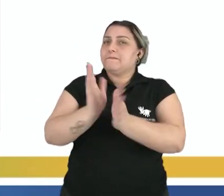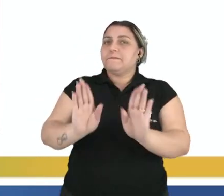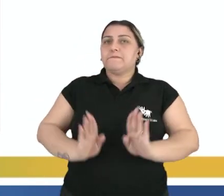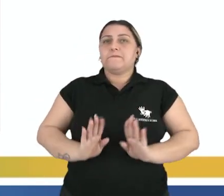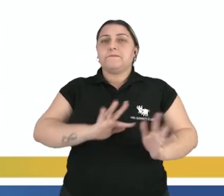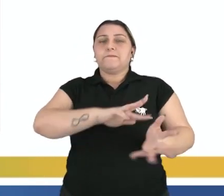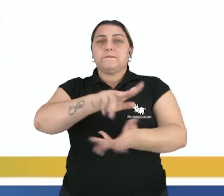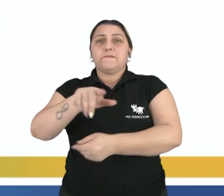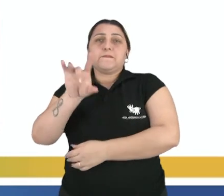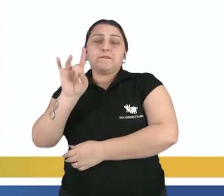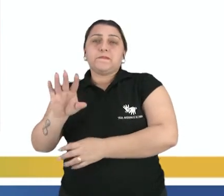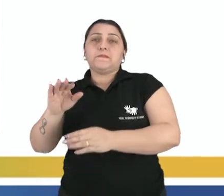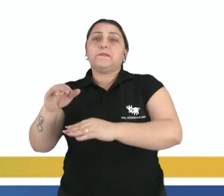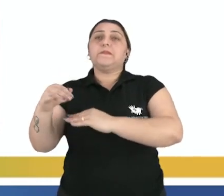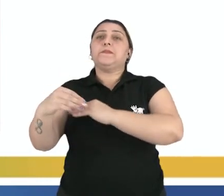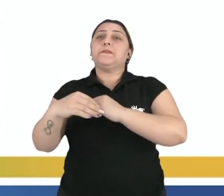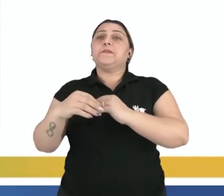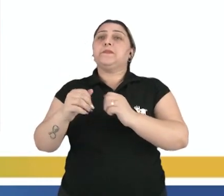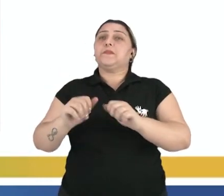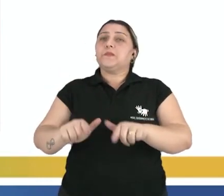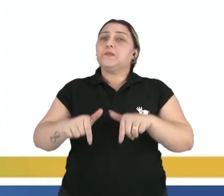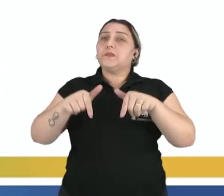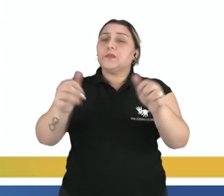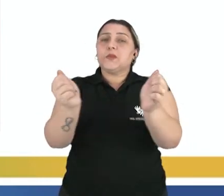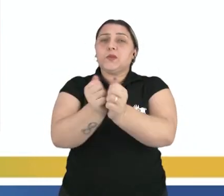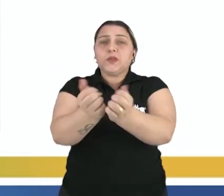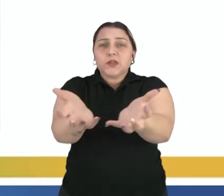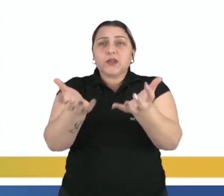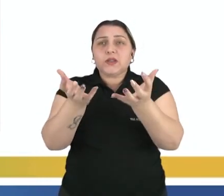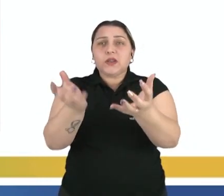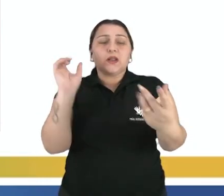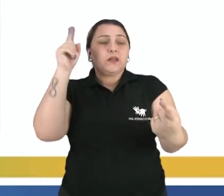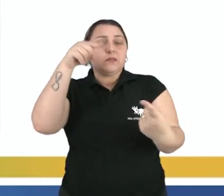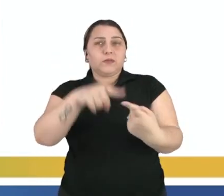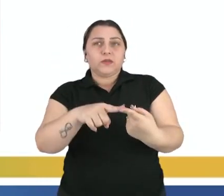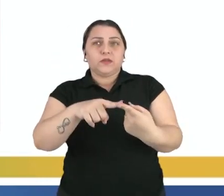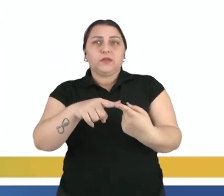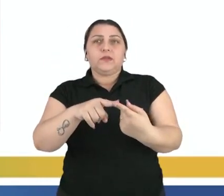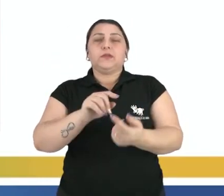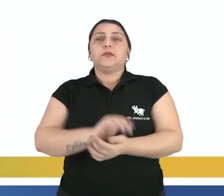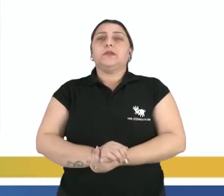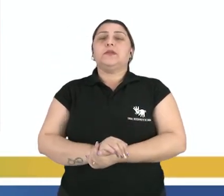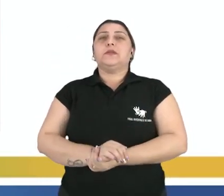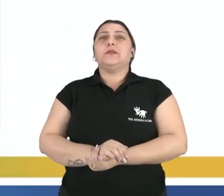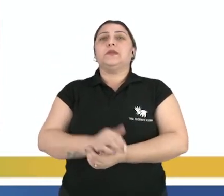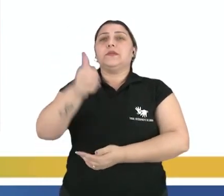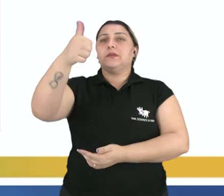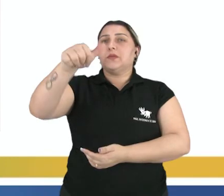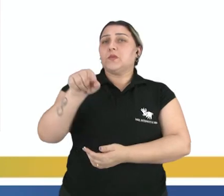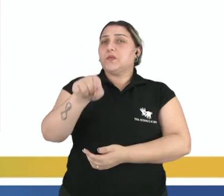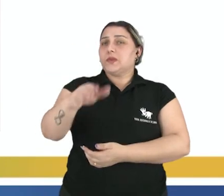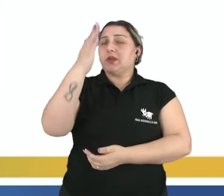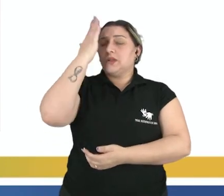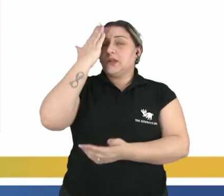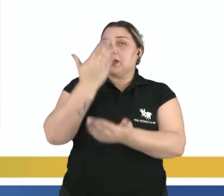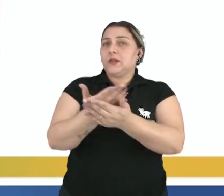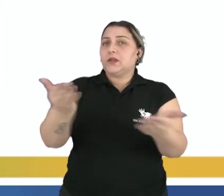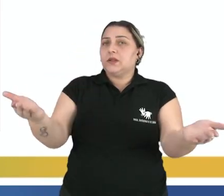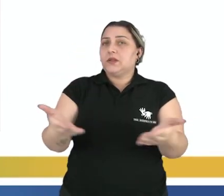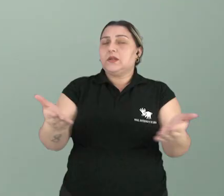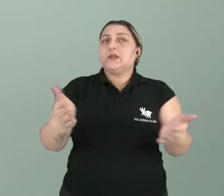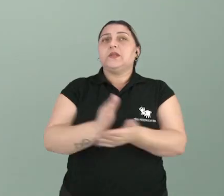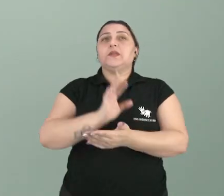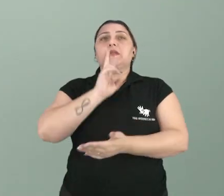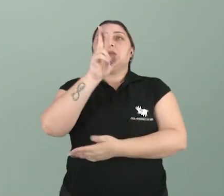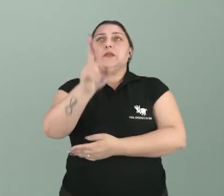no mundo, basta que todos lutem junto, que todos queiram esse objetivo. Vamos avaliar o que você entendeu da aula de hoje?